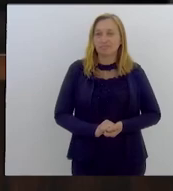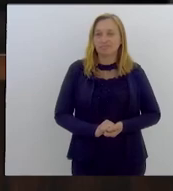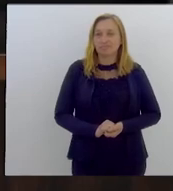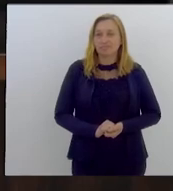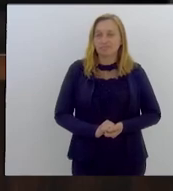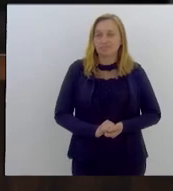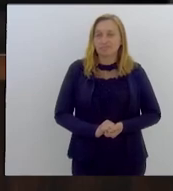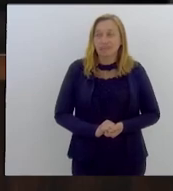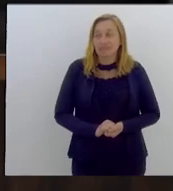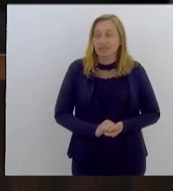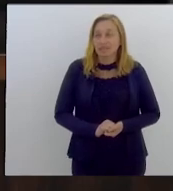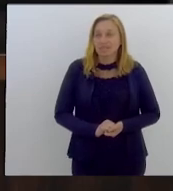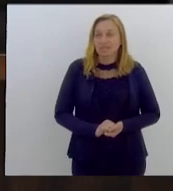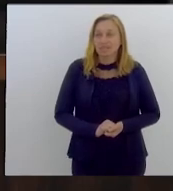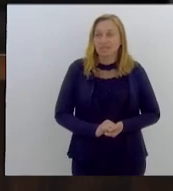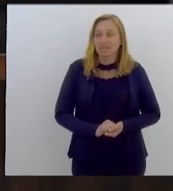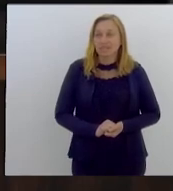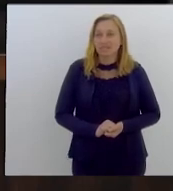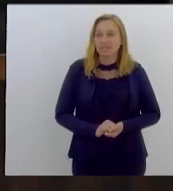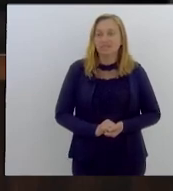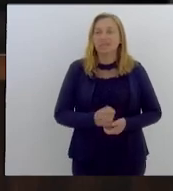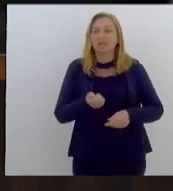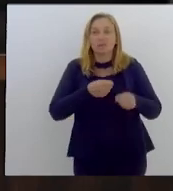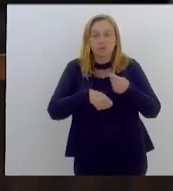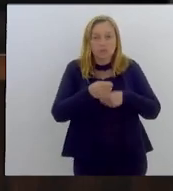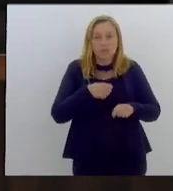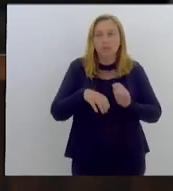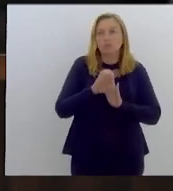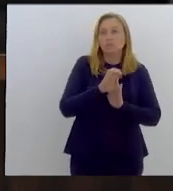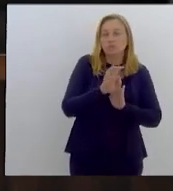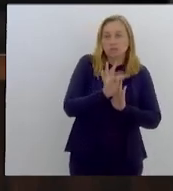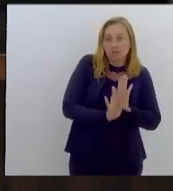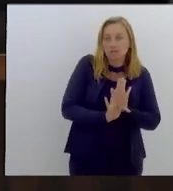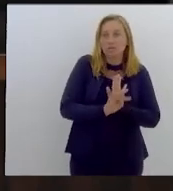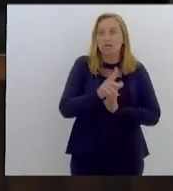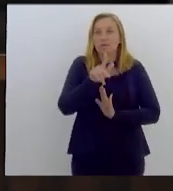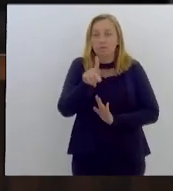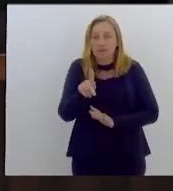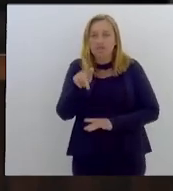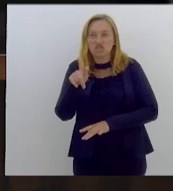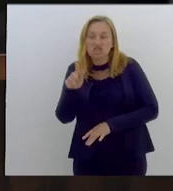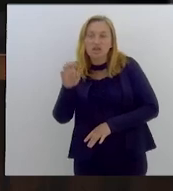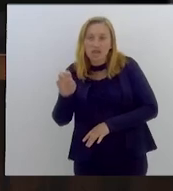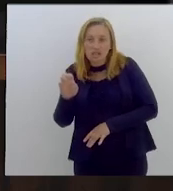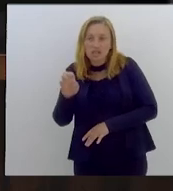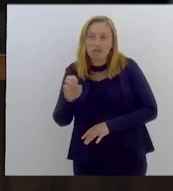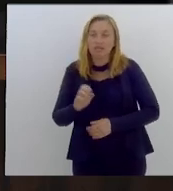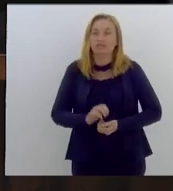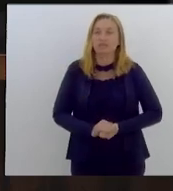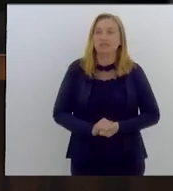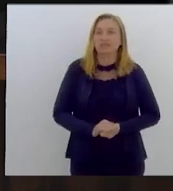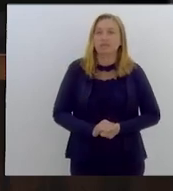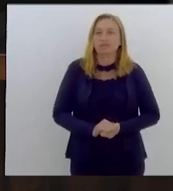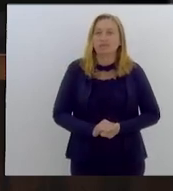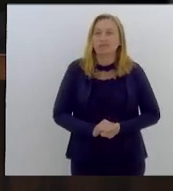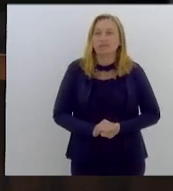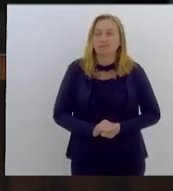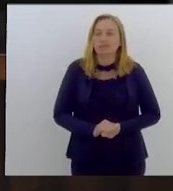porque foi justamente o texto que nós negociamos com a PGE e a Casa Civil. Nesse